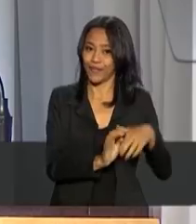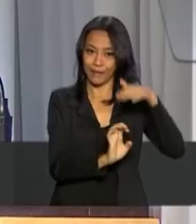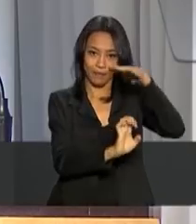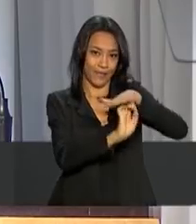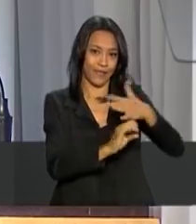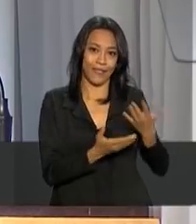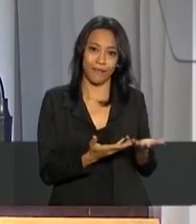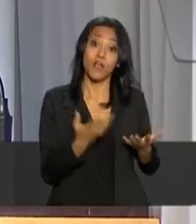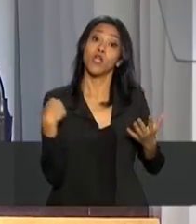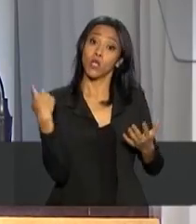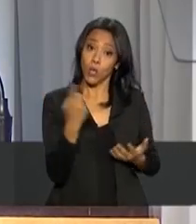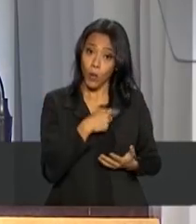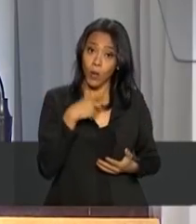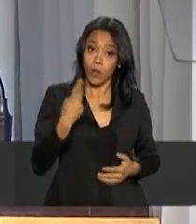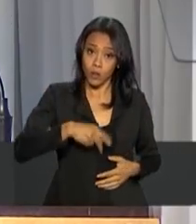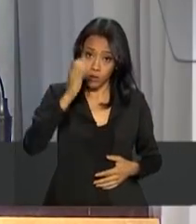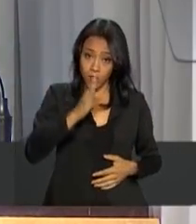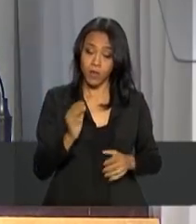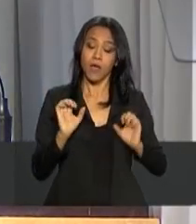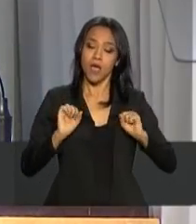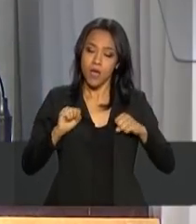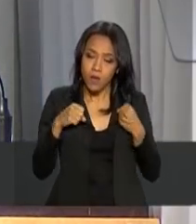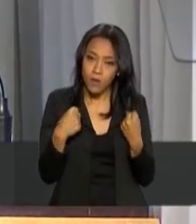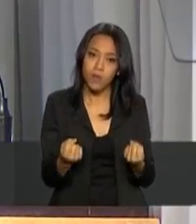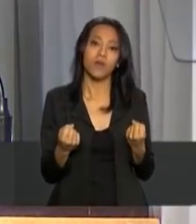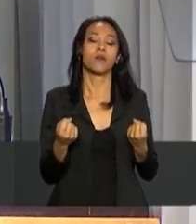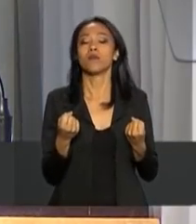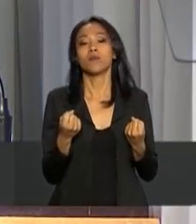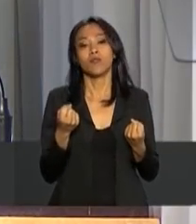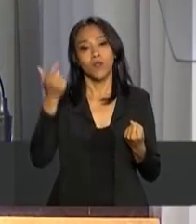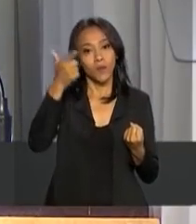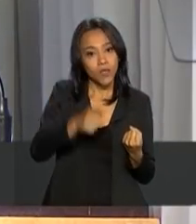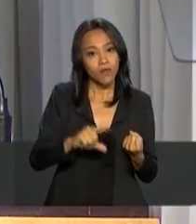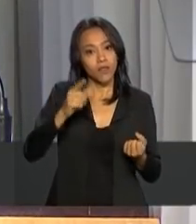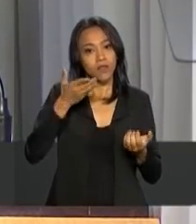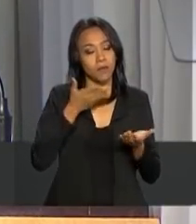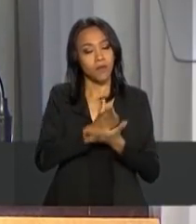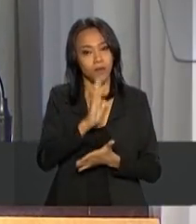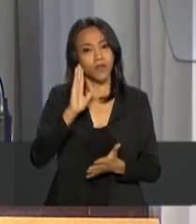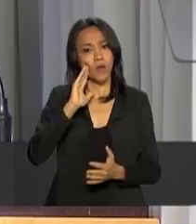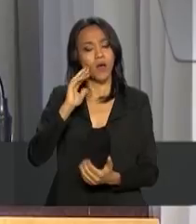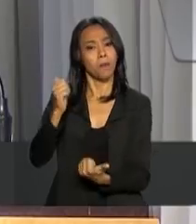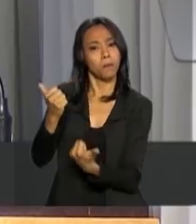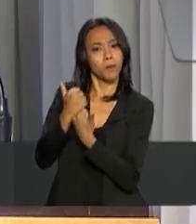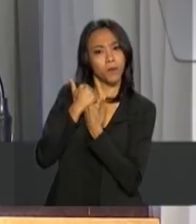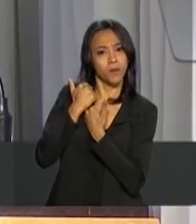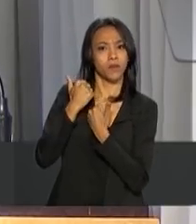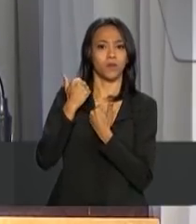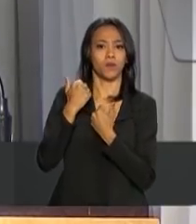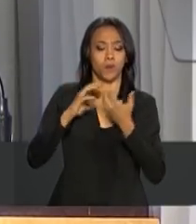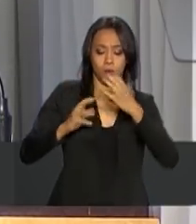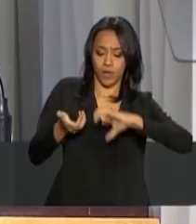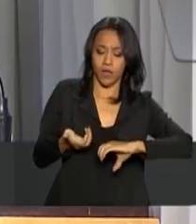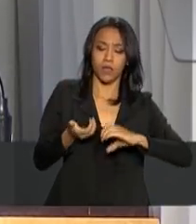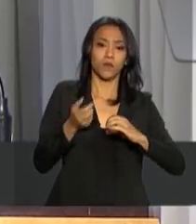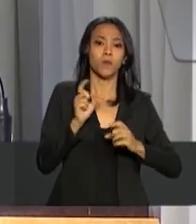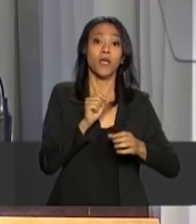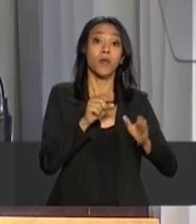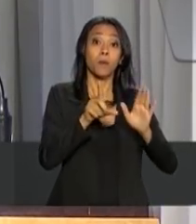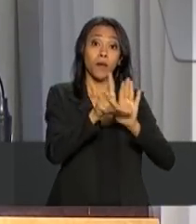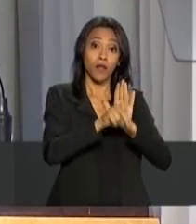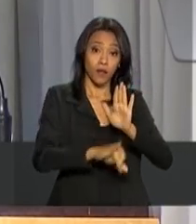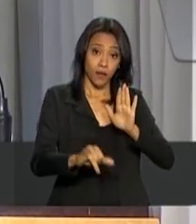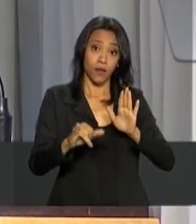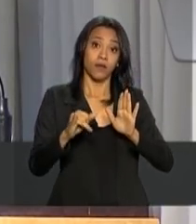recuperamos a Petrobras mediante a aprovação, mais uma vez, com o apoio do Congresso Nacional, de uma lei que